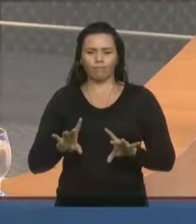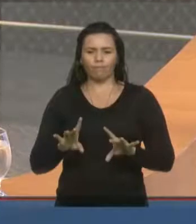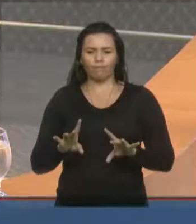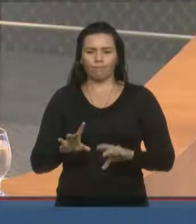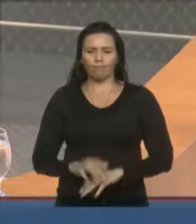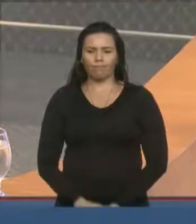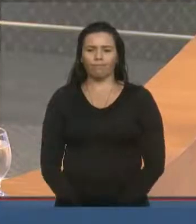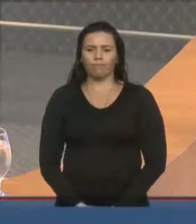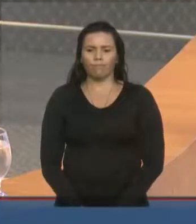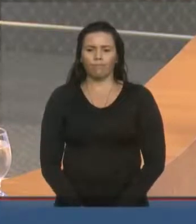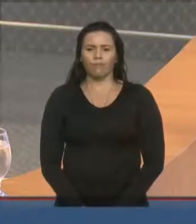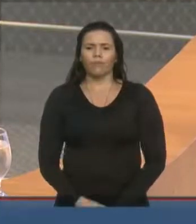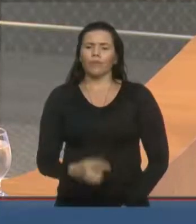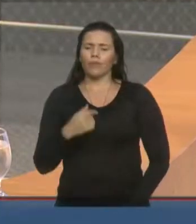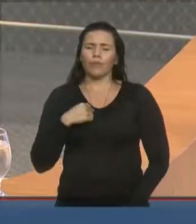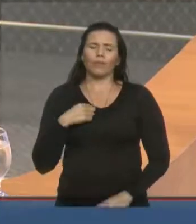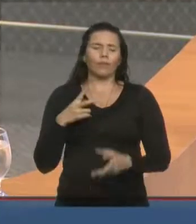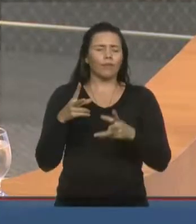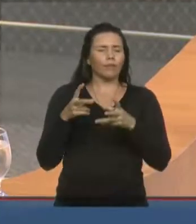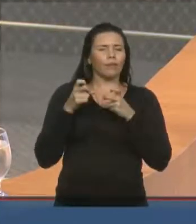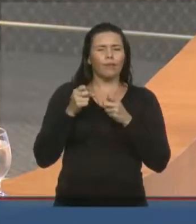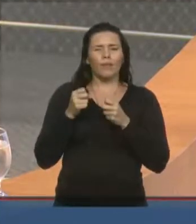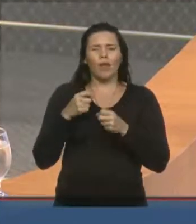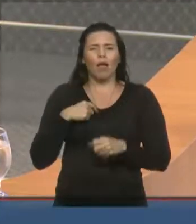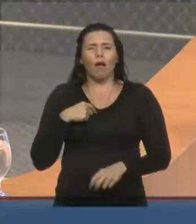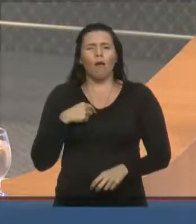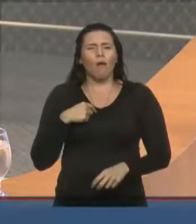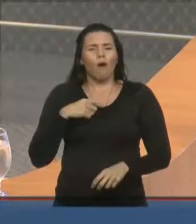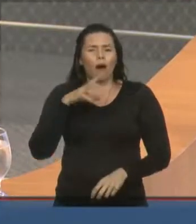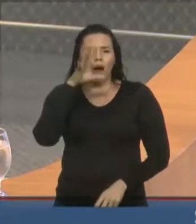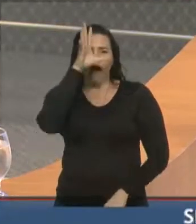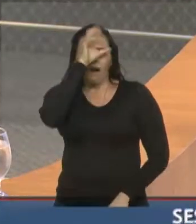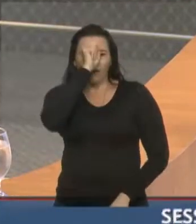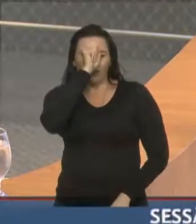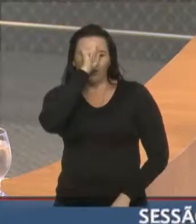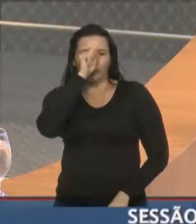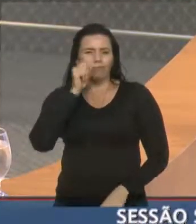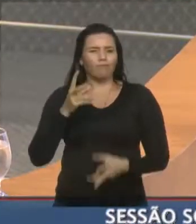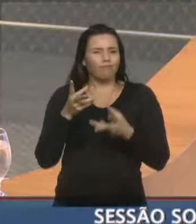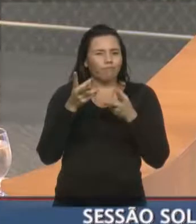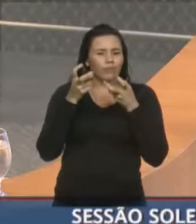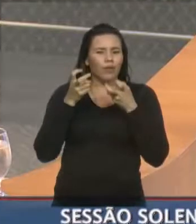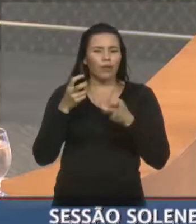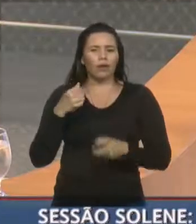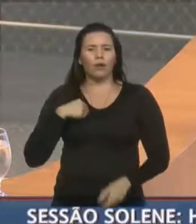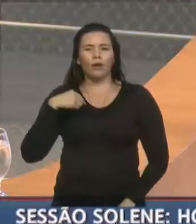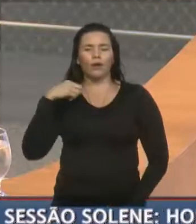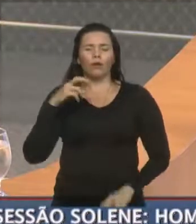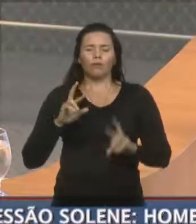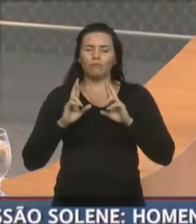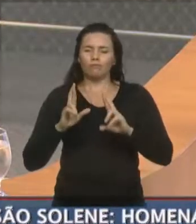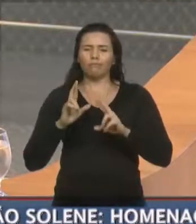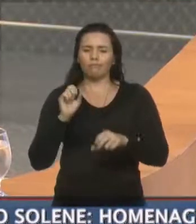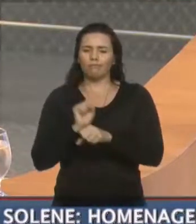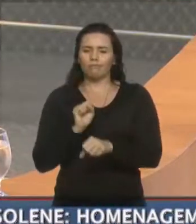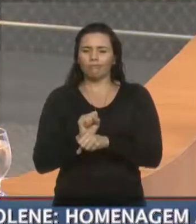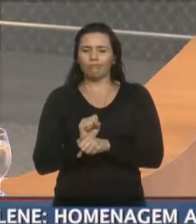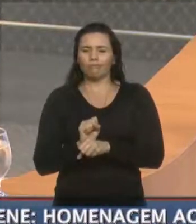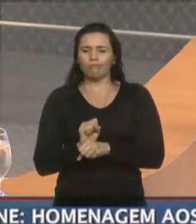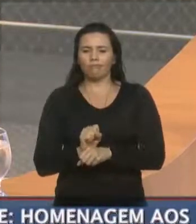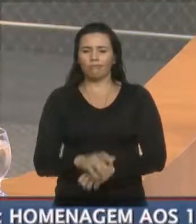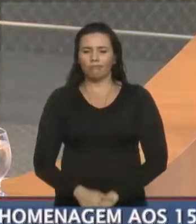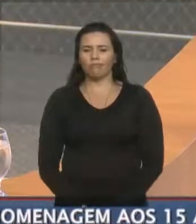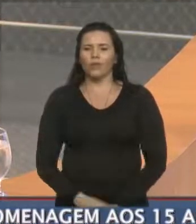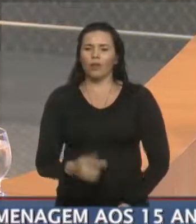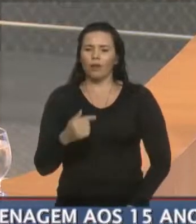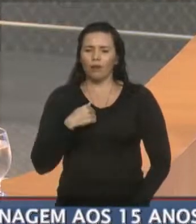entra para o meu livro de memórias. E eu sei que daqui a alguns anos, e espero que poucos anos, professor Chico Gonçalves, eu possa ter os